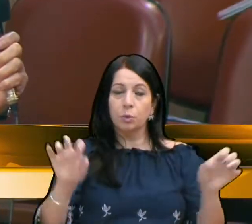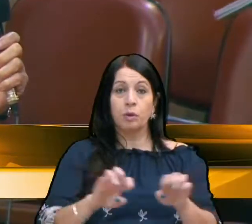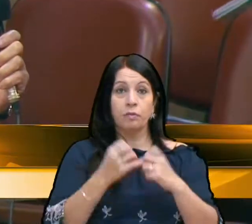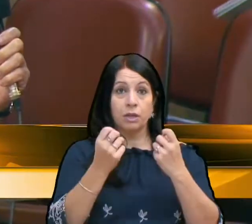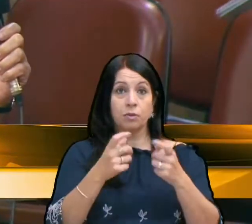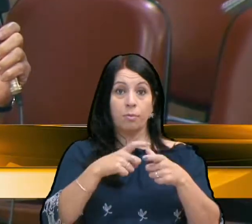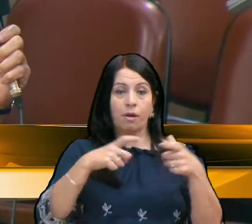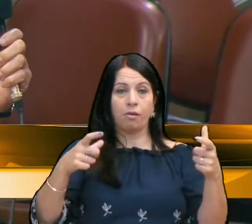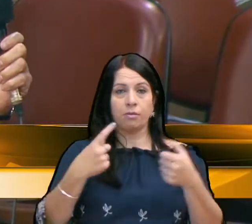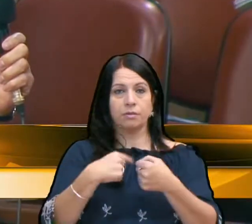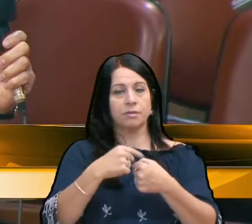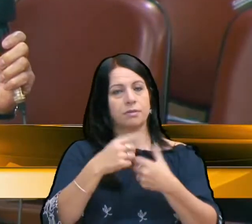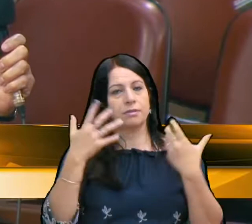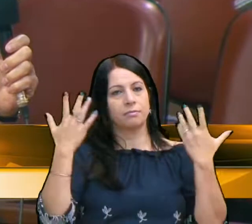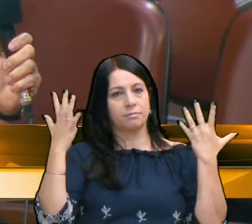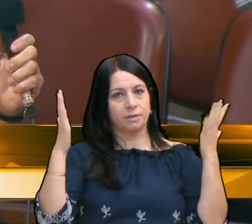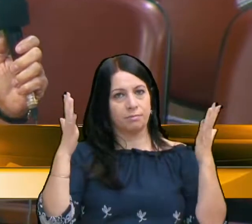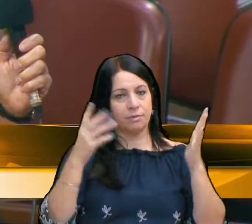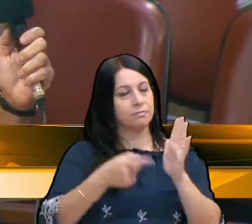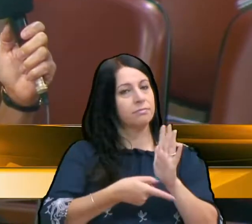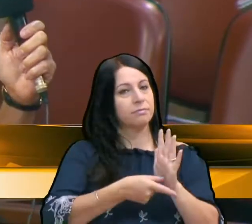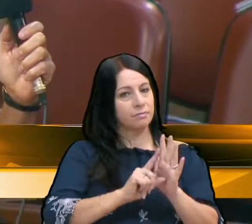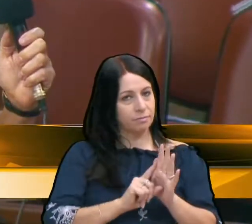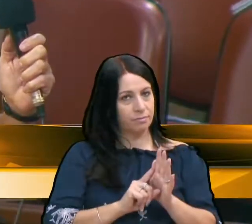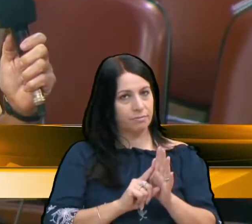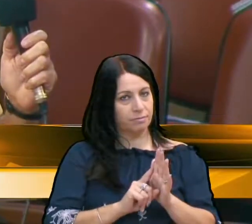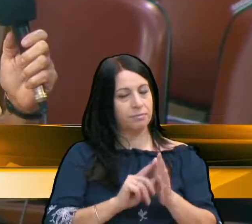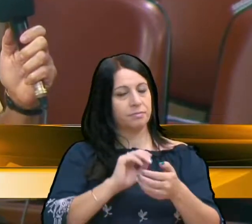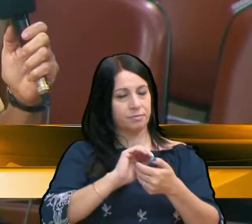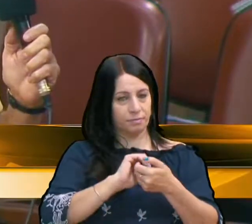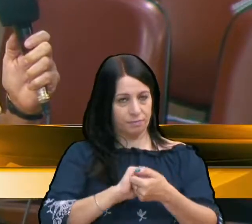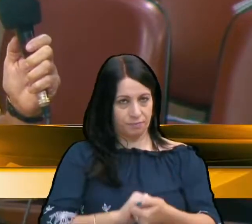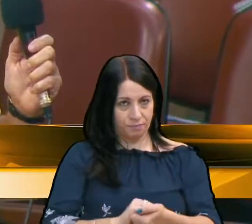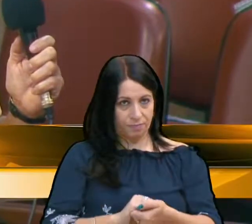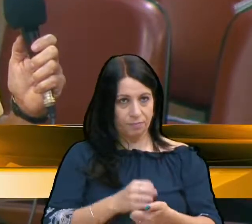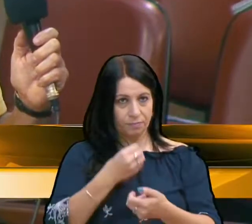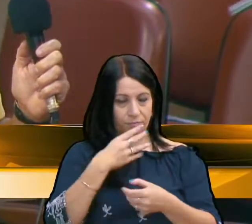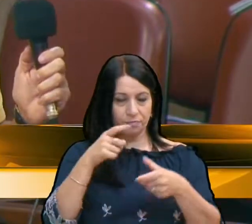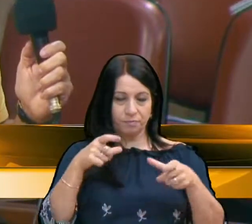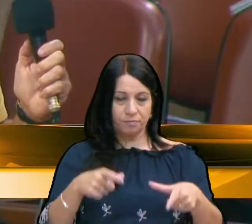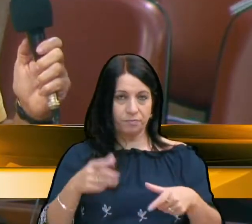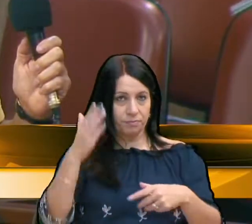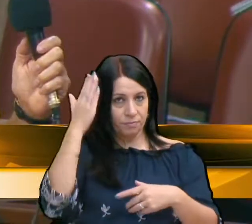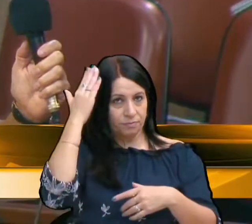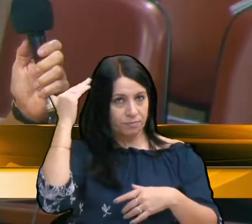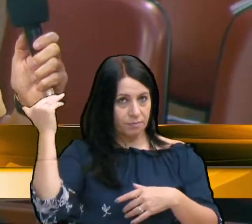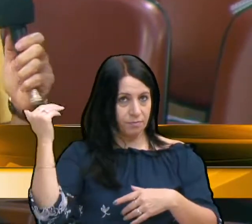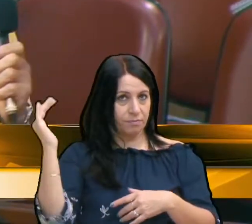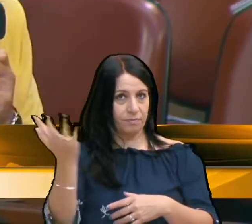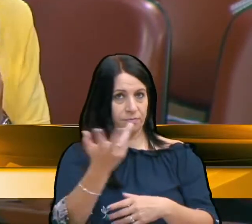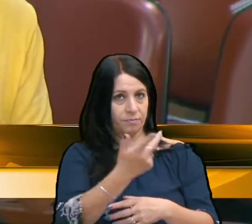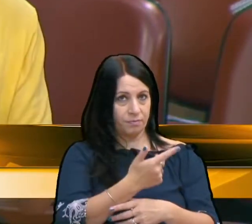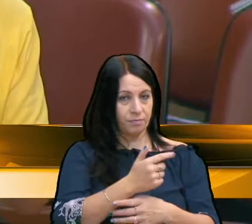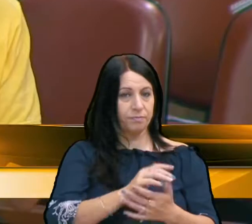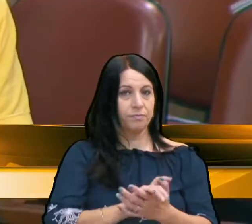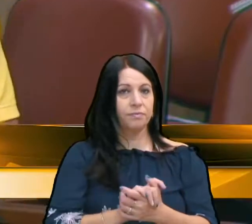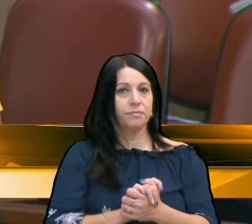nossa cidade. Então, parabéns já de antemão, cumprimentos, boa sorte, sucesso a todas